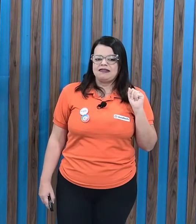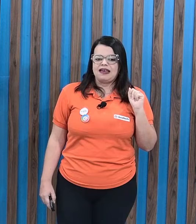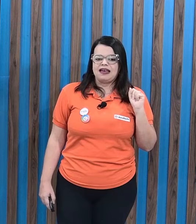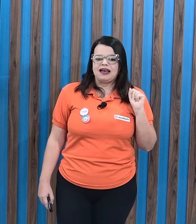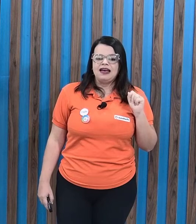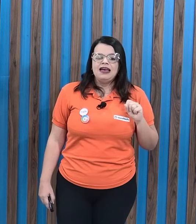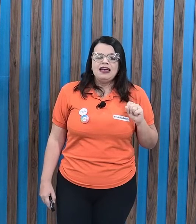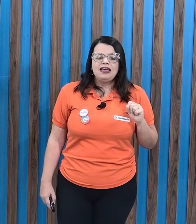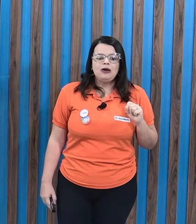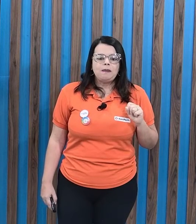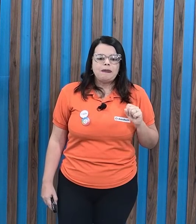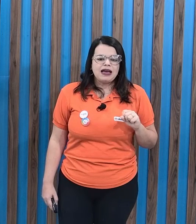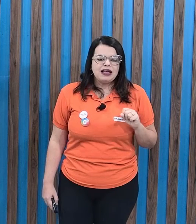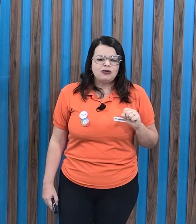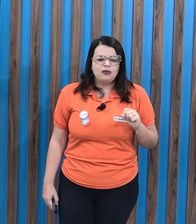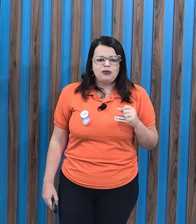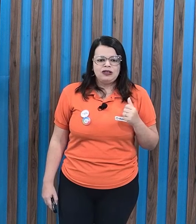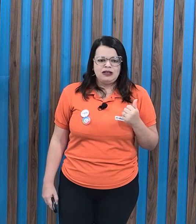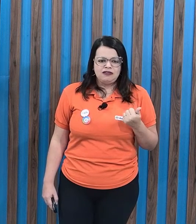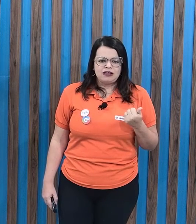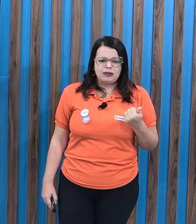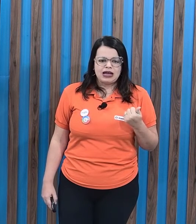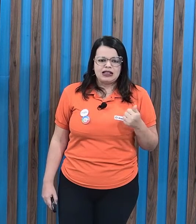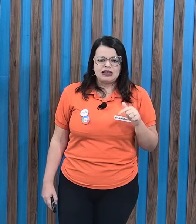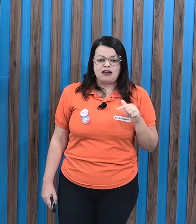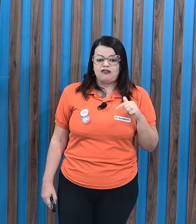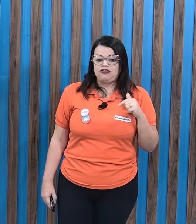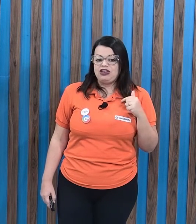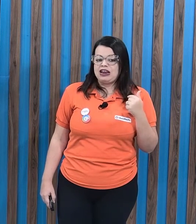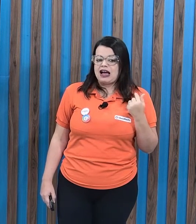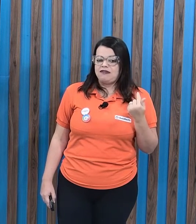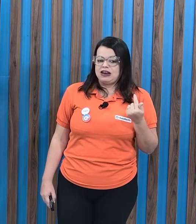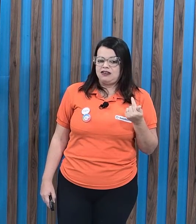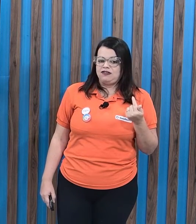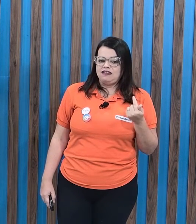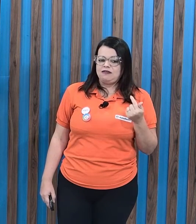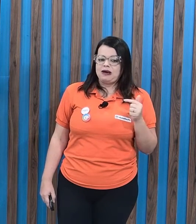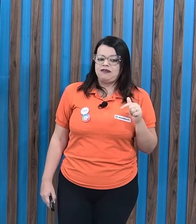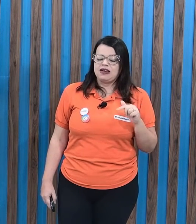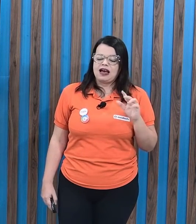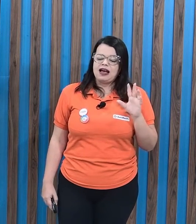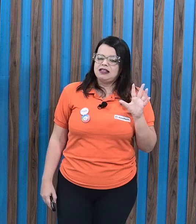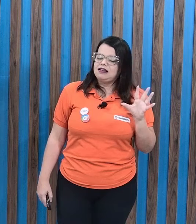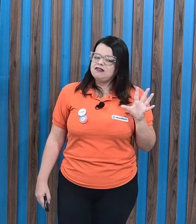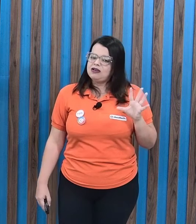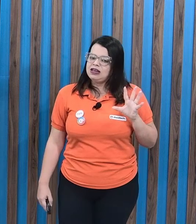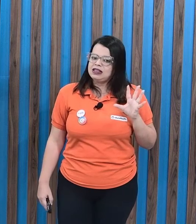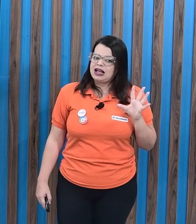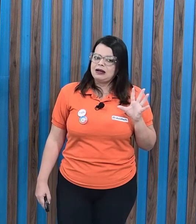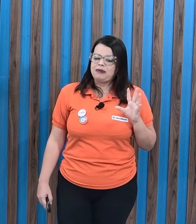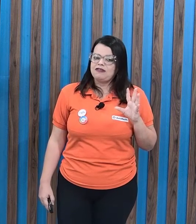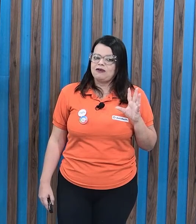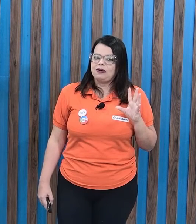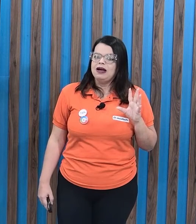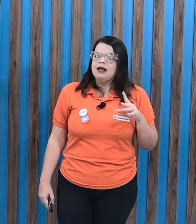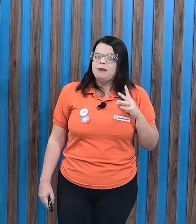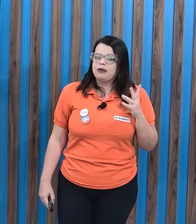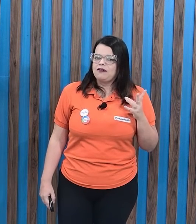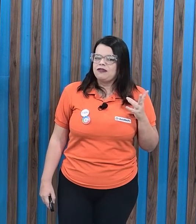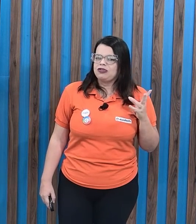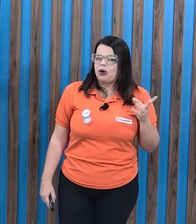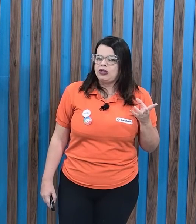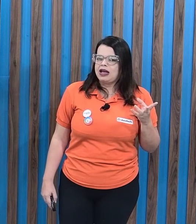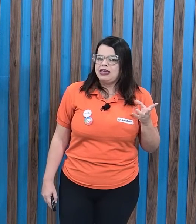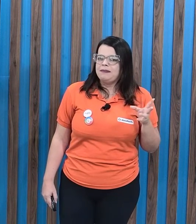cabra cega. E o pegador, no início da brincadeira, deve girar várias vezes para ficar desorientada a pessoa,